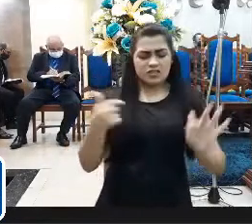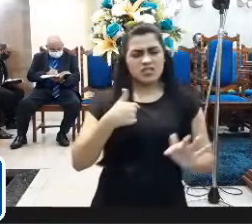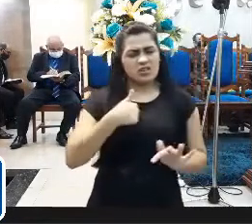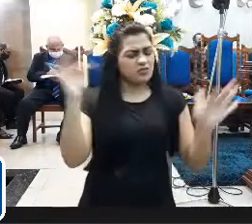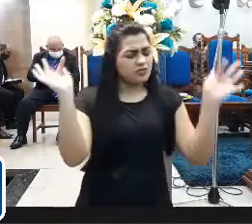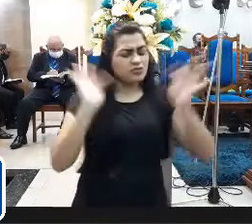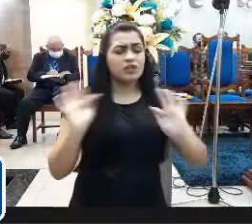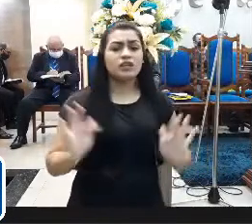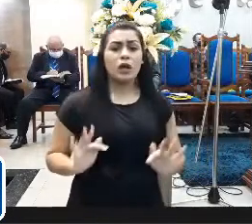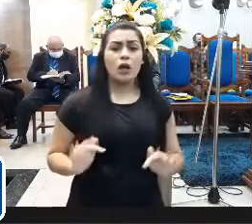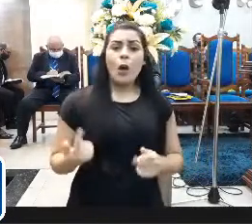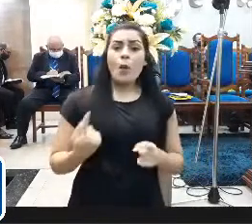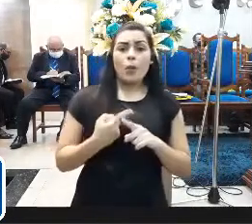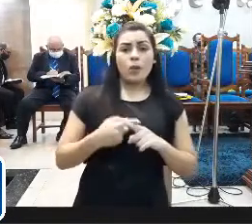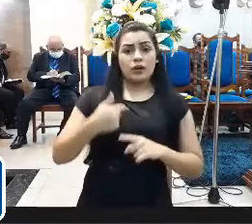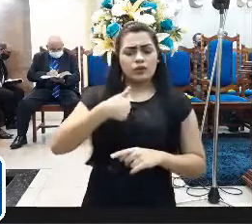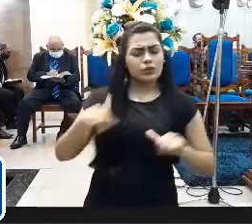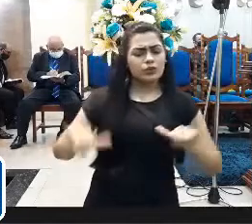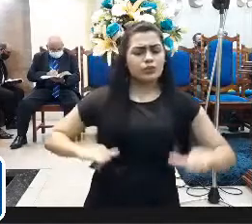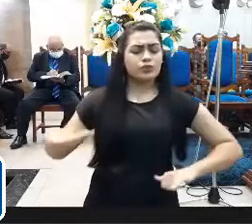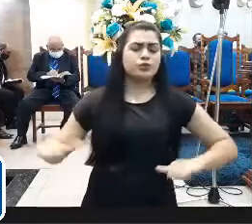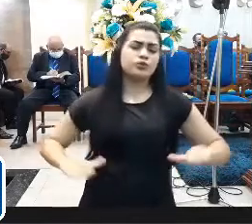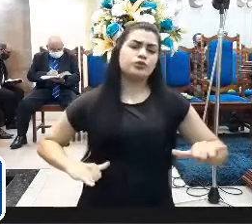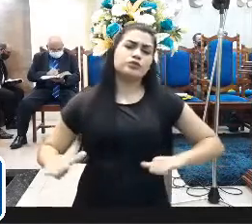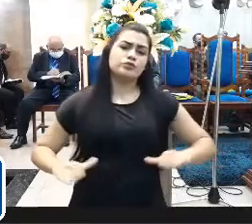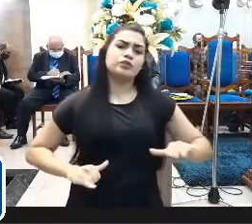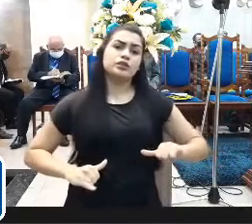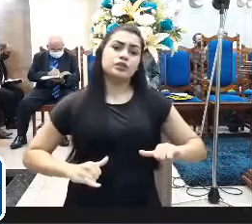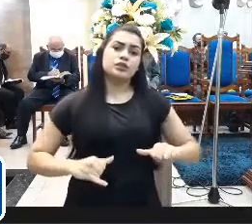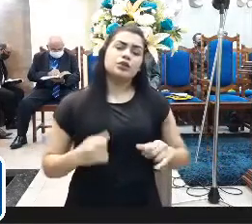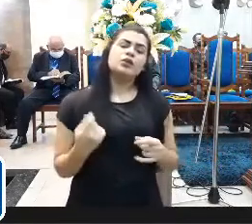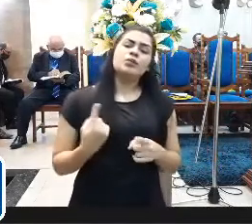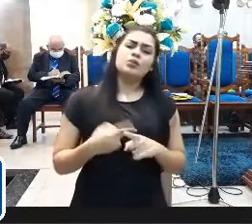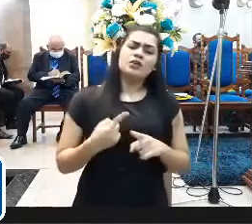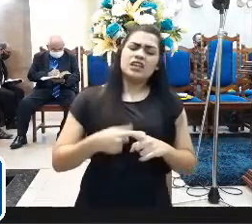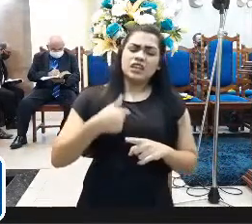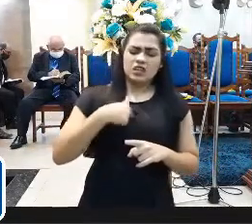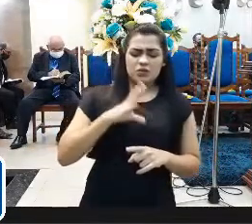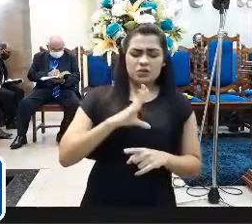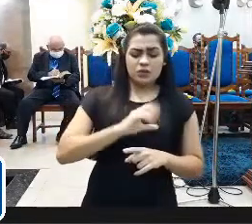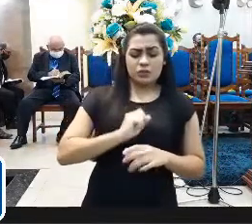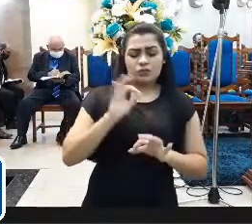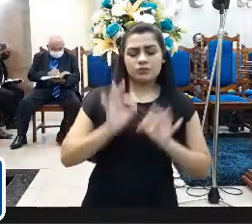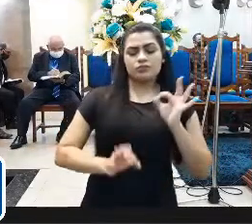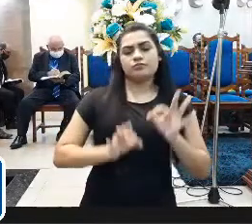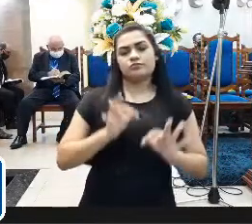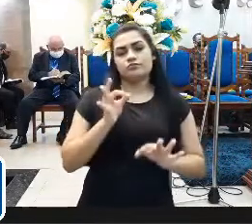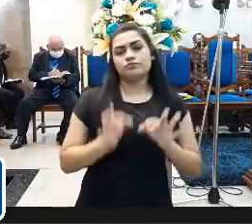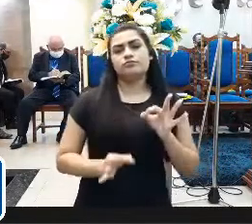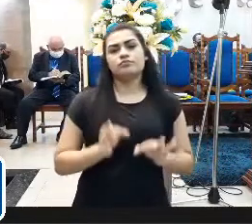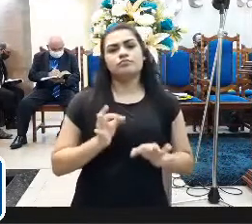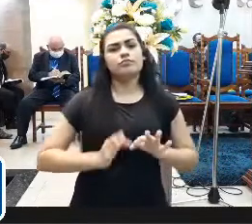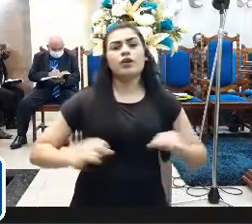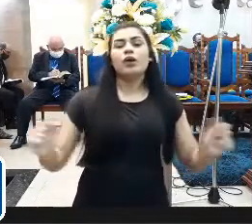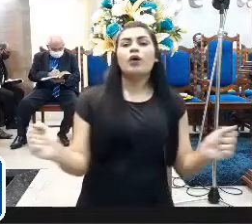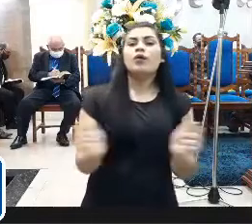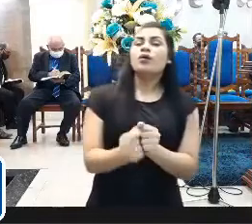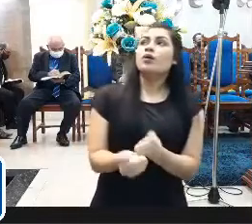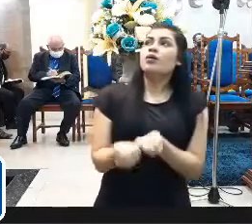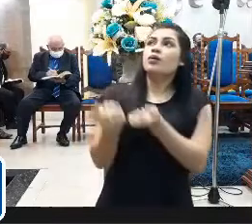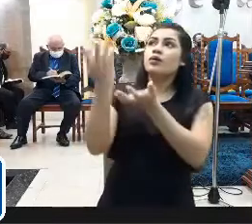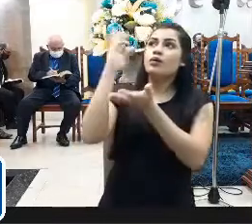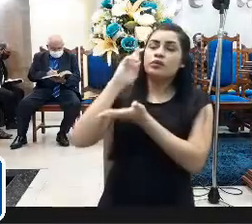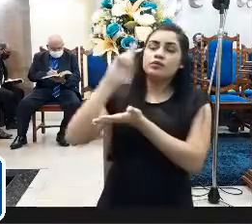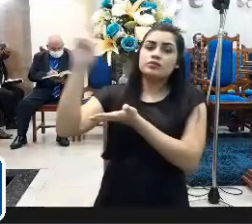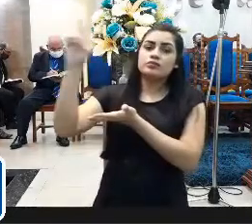estou sofrendo, aleluia, mas é por causa da justiça, aleluia, glória seja dada ao nome do Senhor. Todavia,